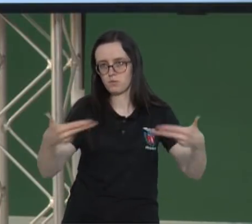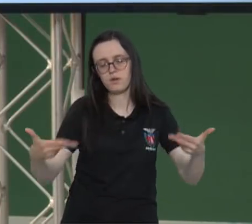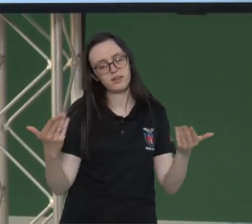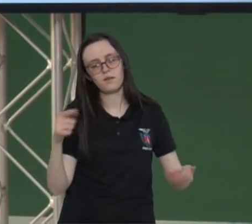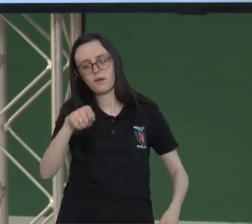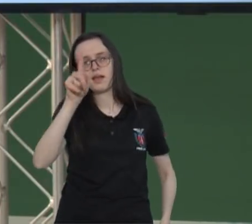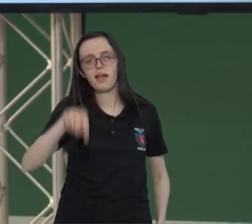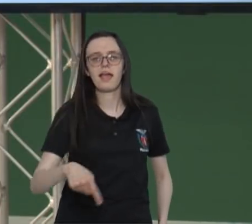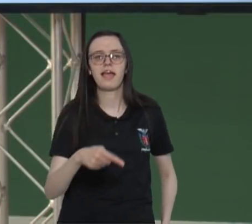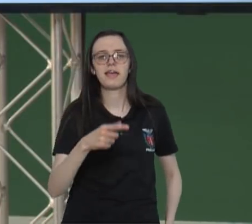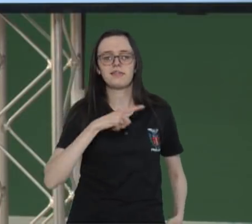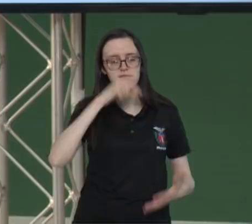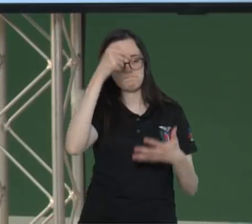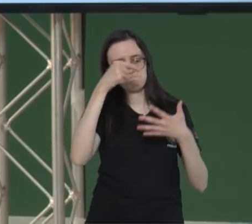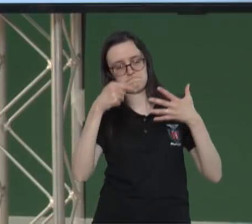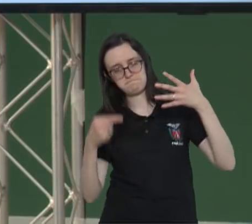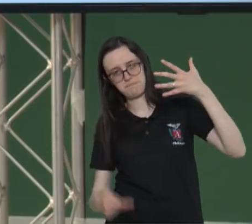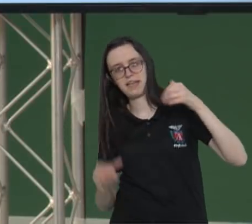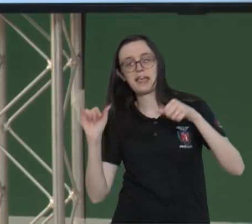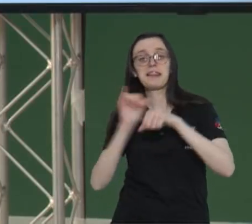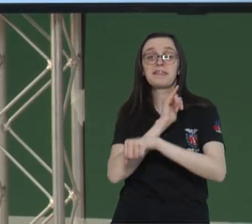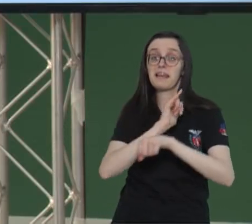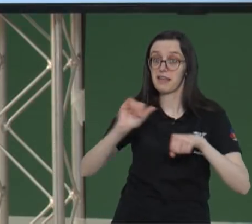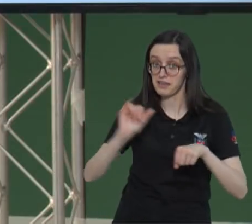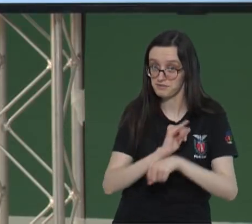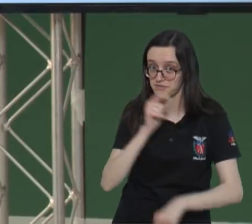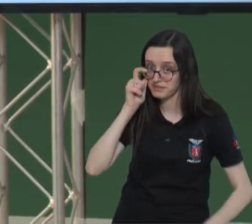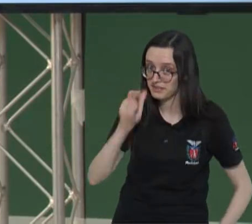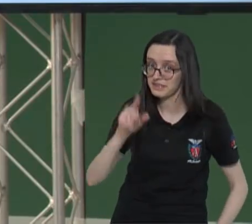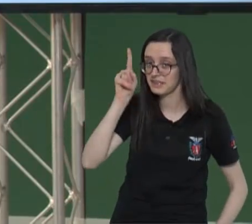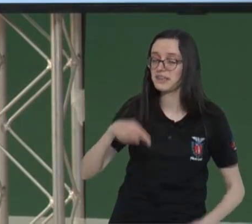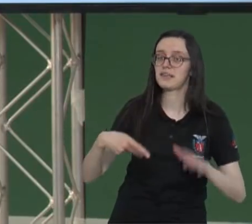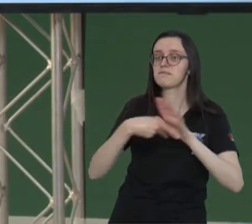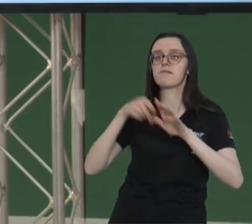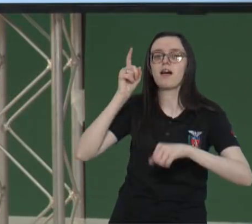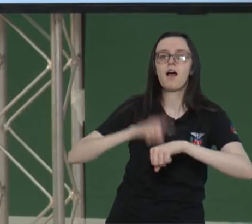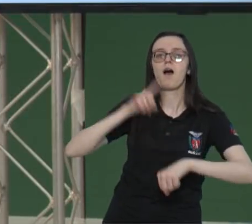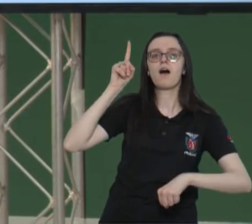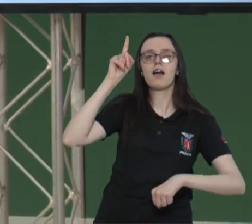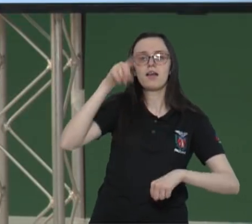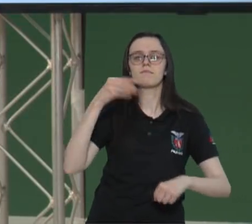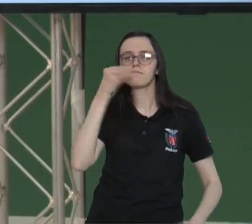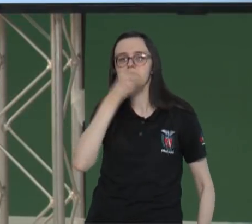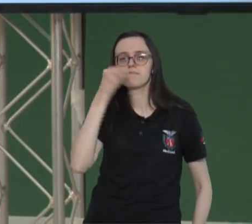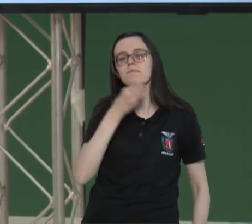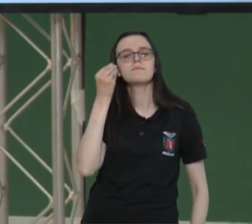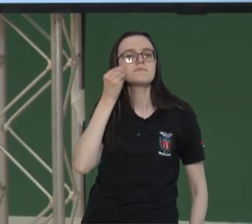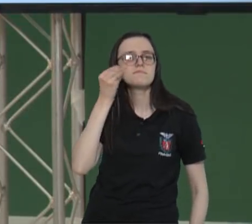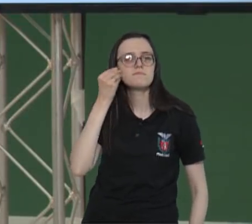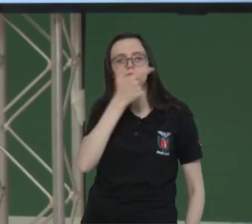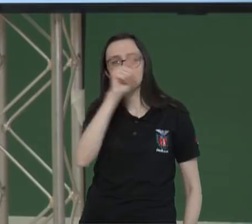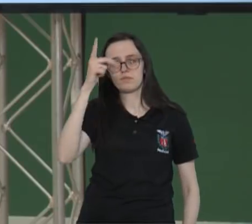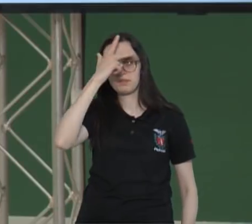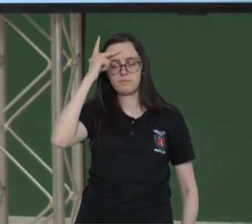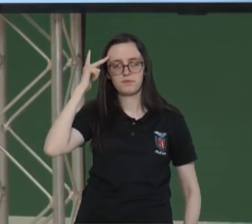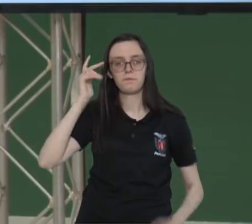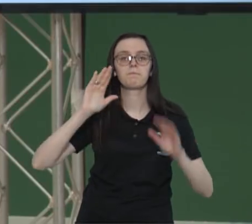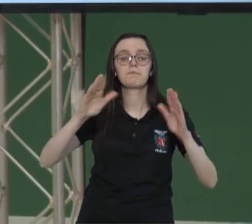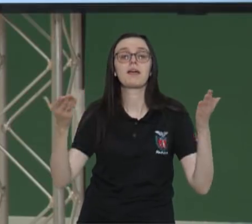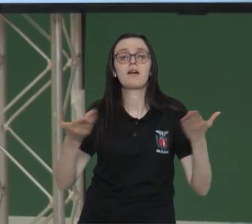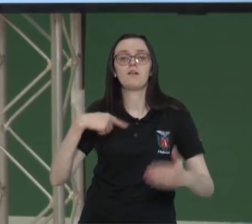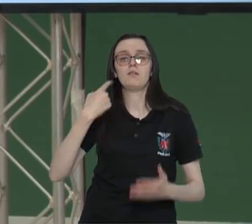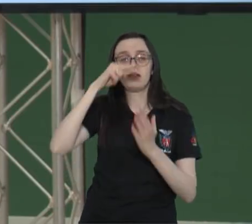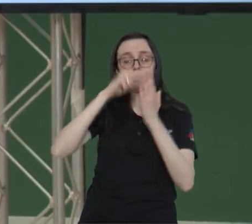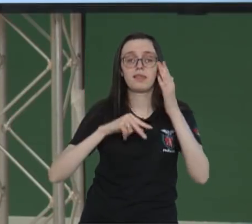Então, isso é uma das estratégias interessantes na hora de se convencer as outras pessoas. Vamos ler agora